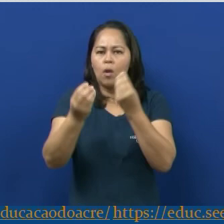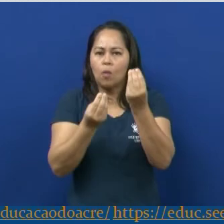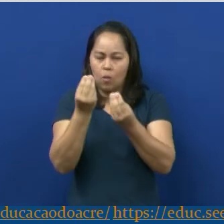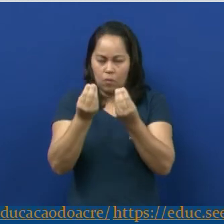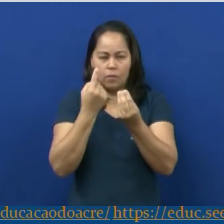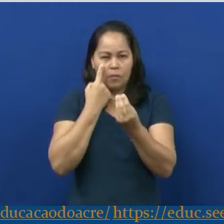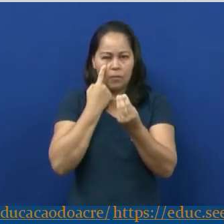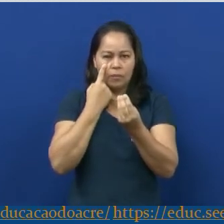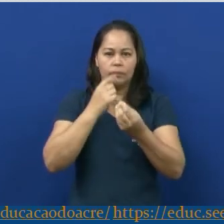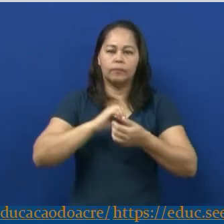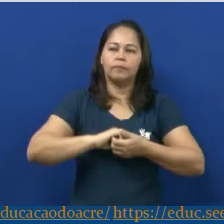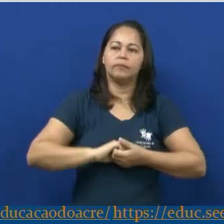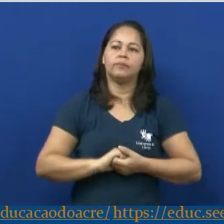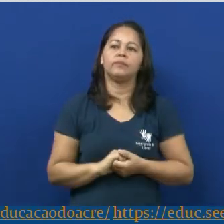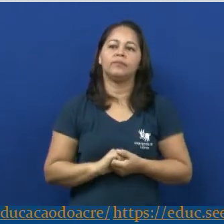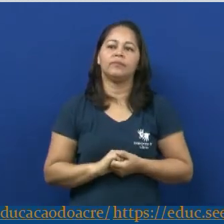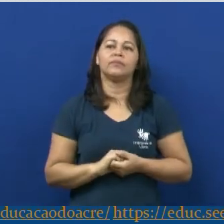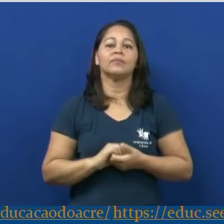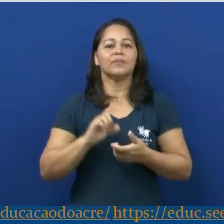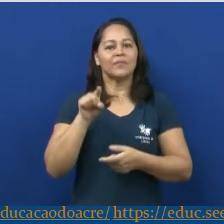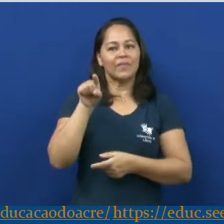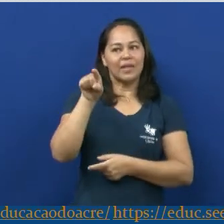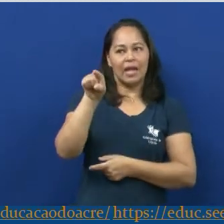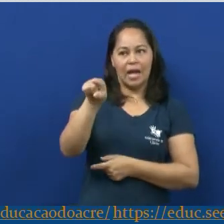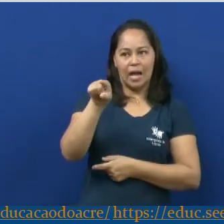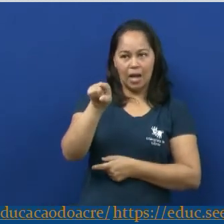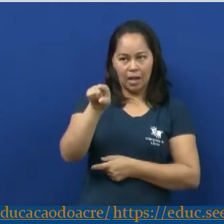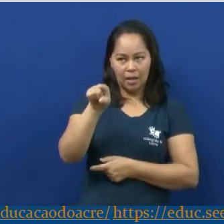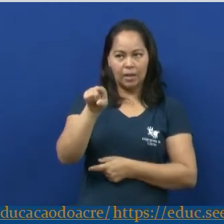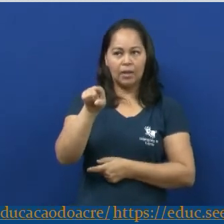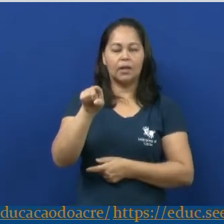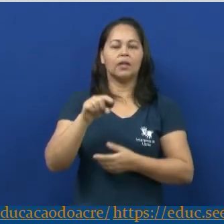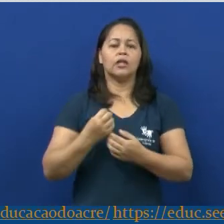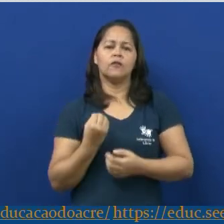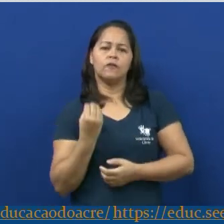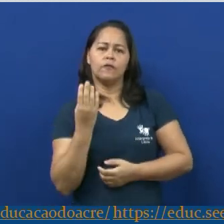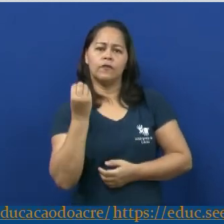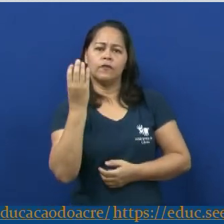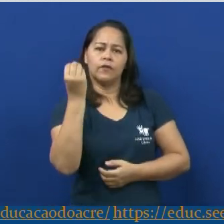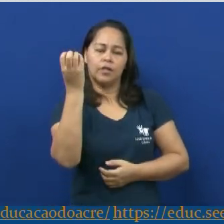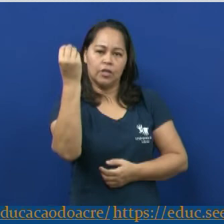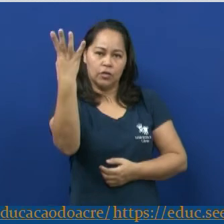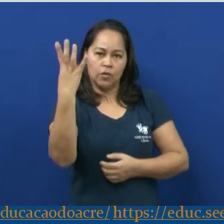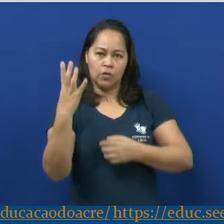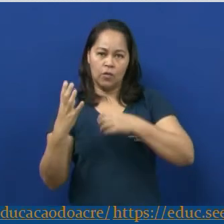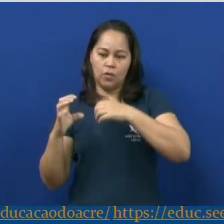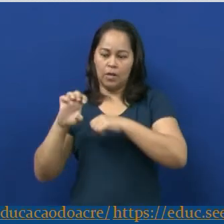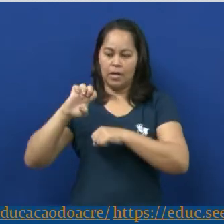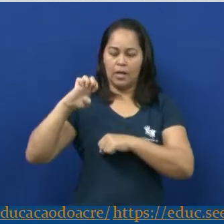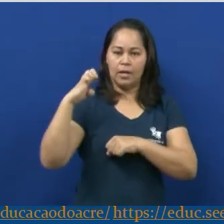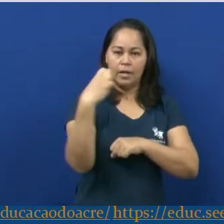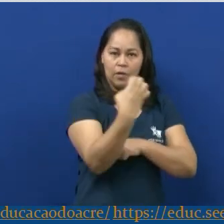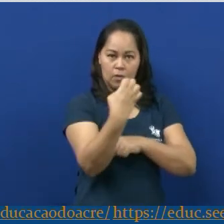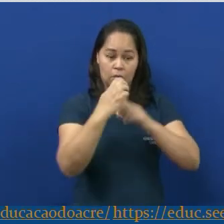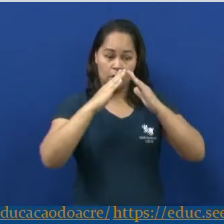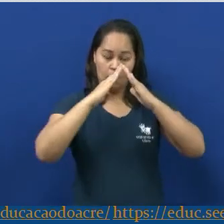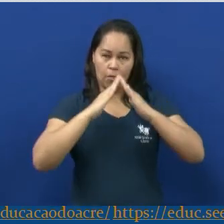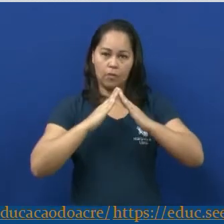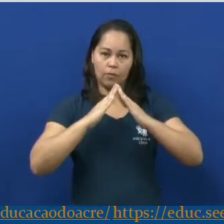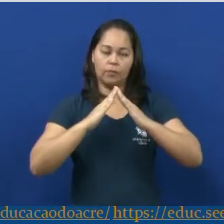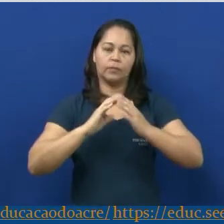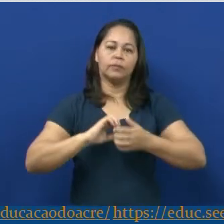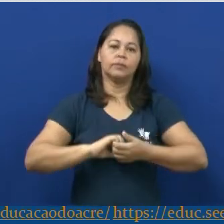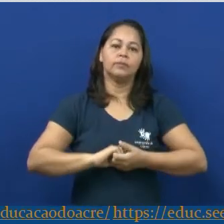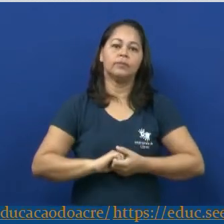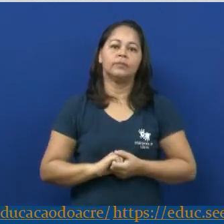vai ficar o she has left in europe ela morou na europa